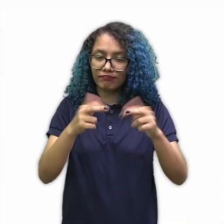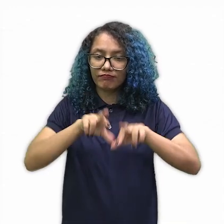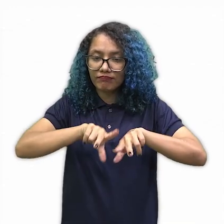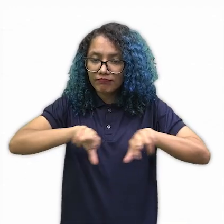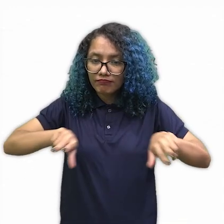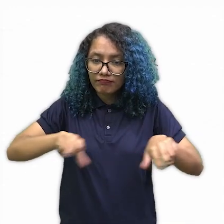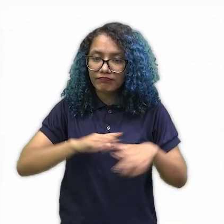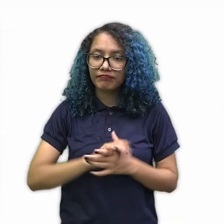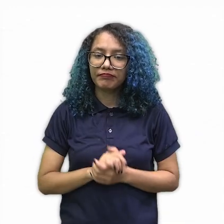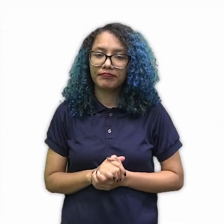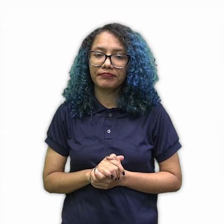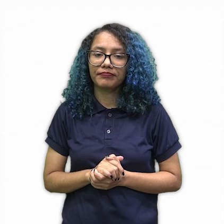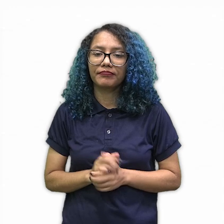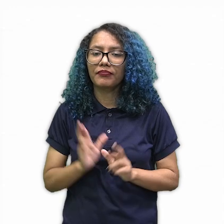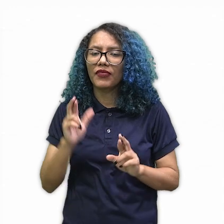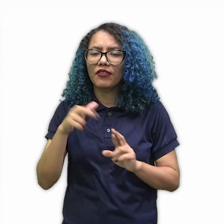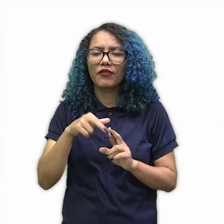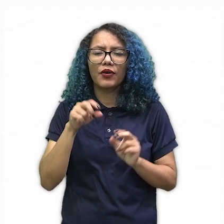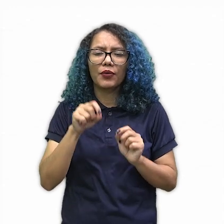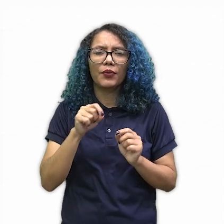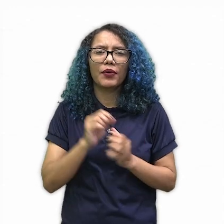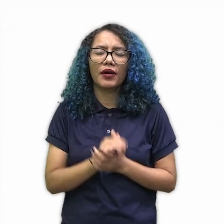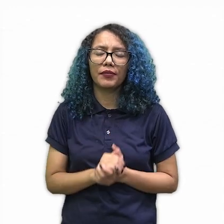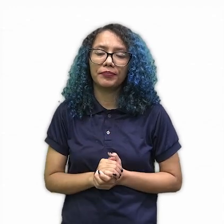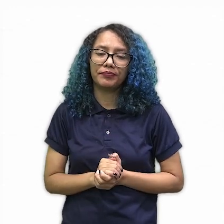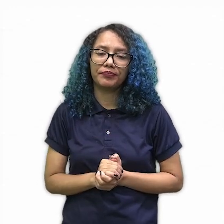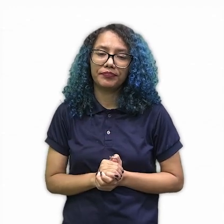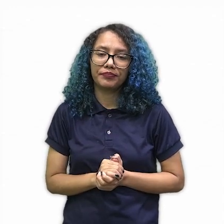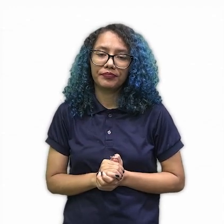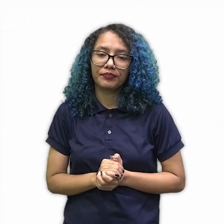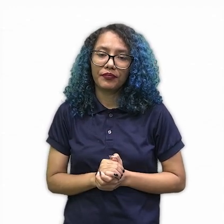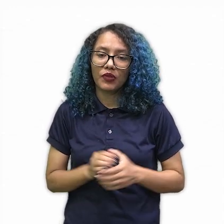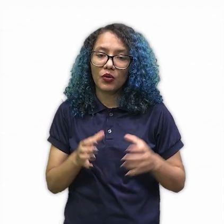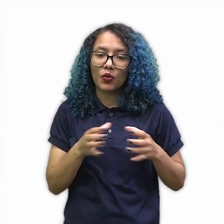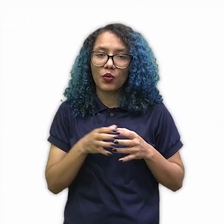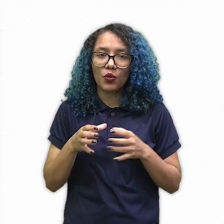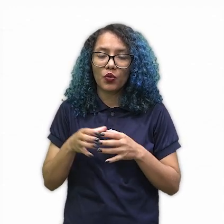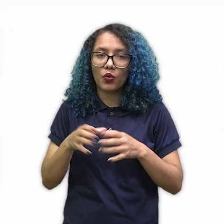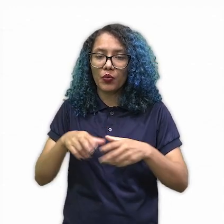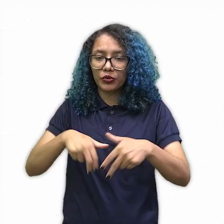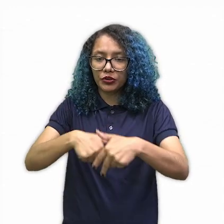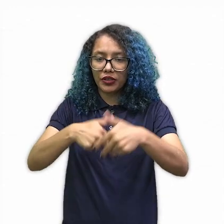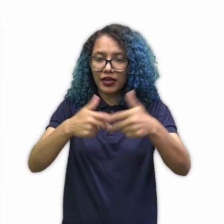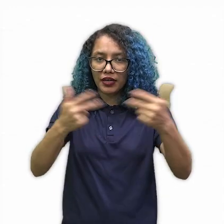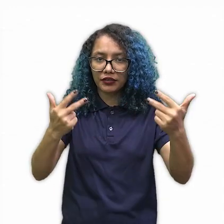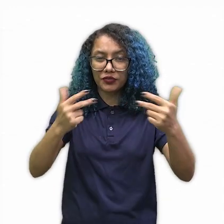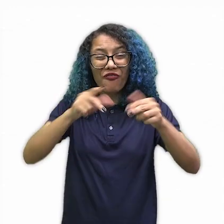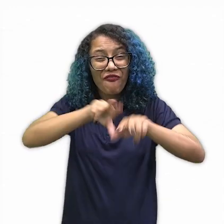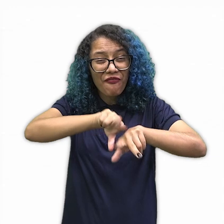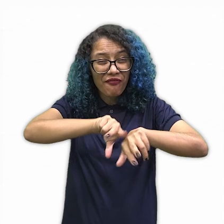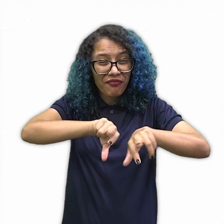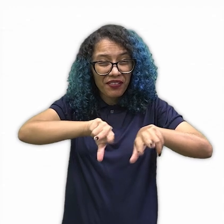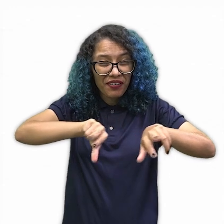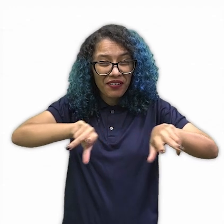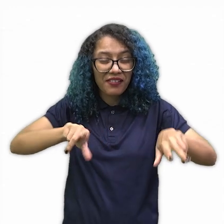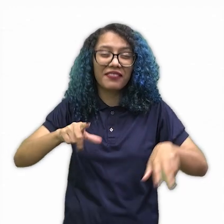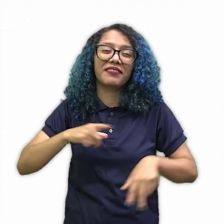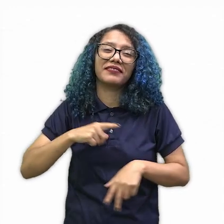vai se referir aí o quê? A presença de uma variedade de grupos étnicos, tá? Então,